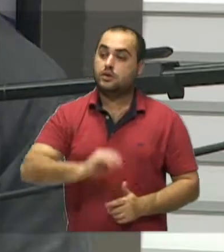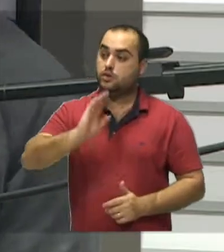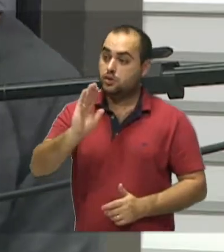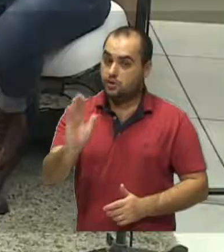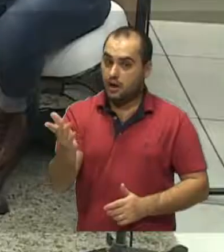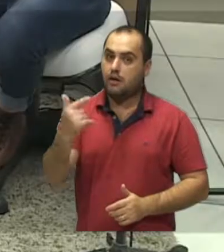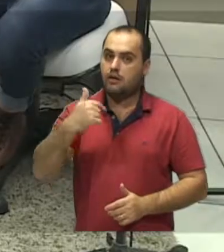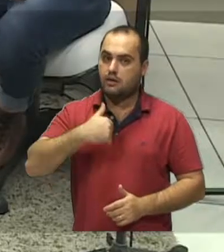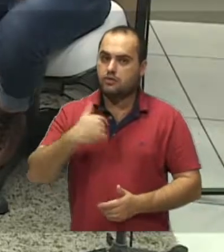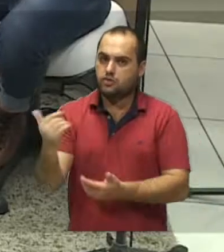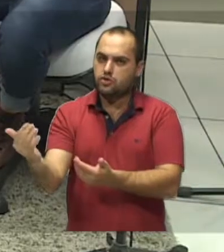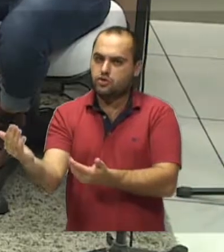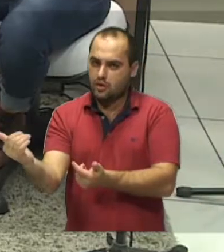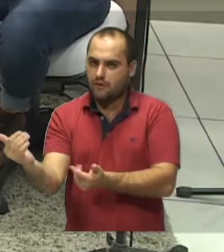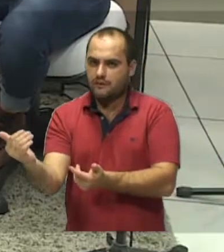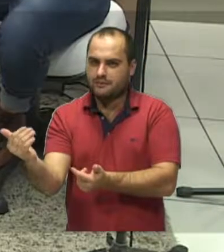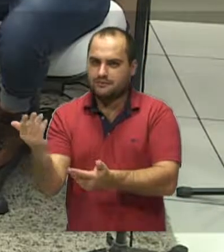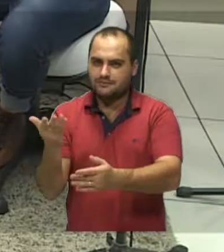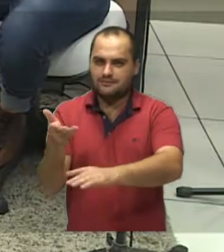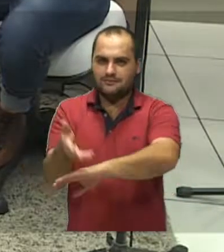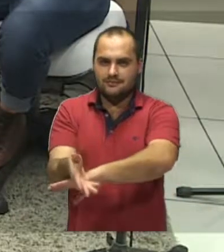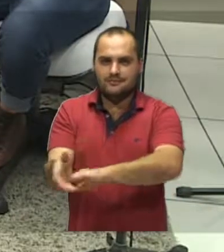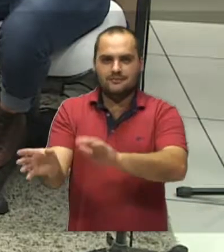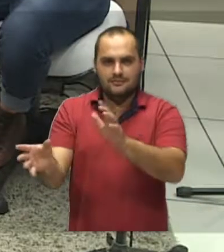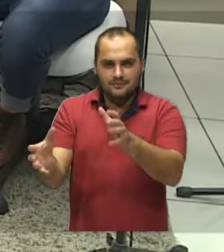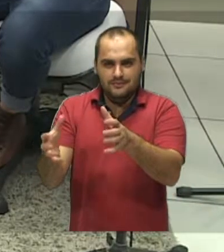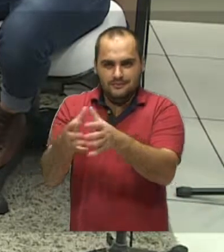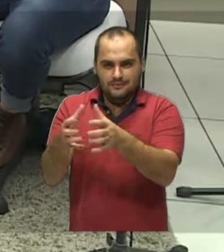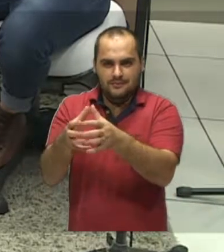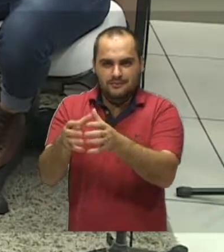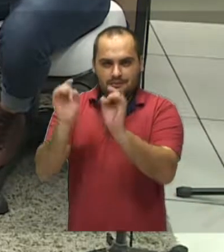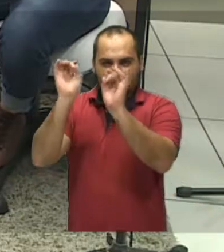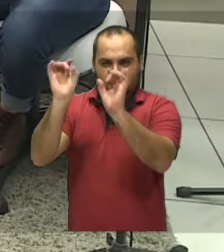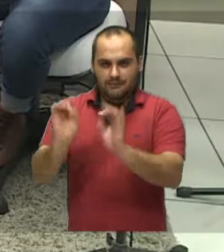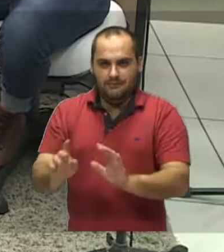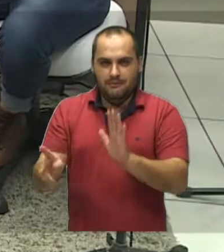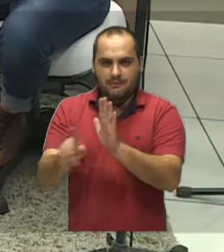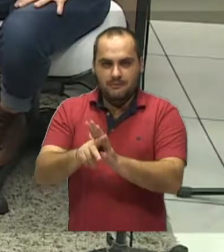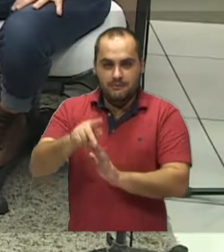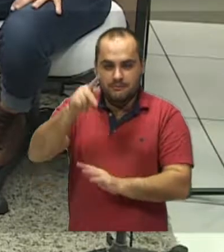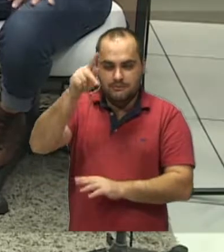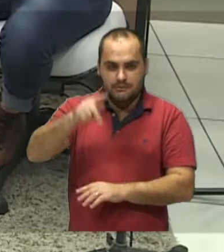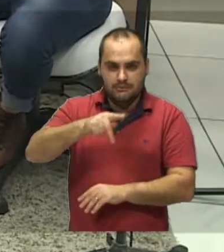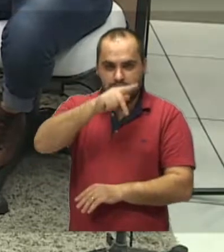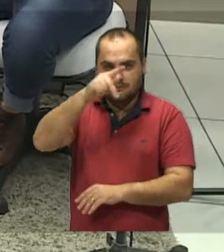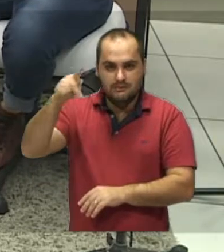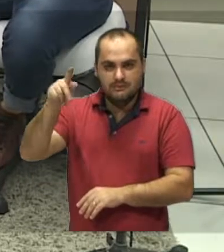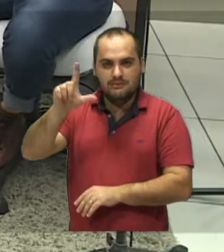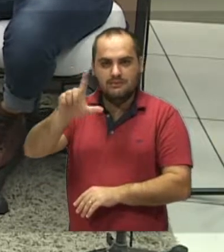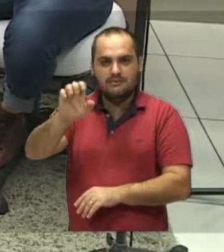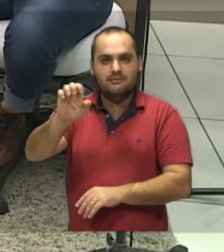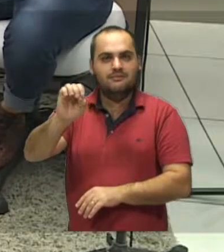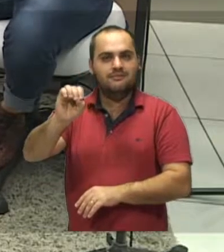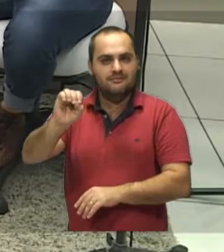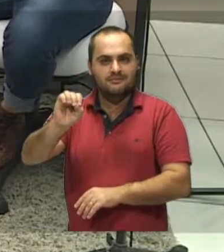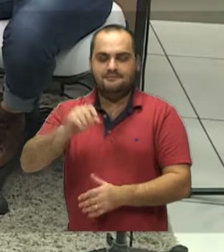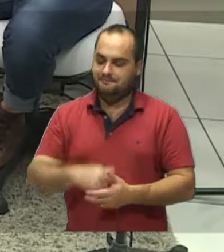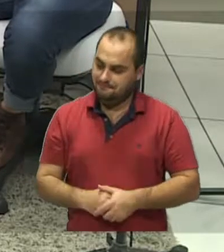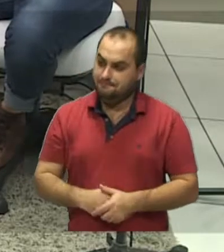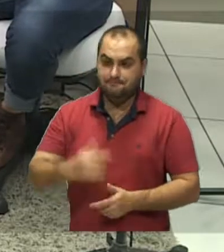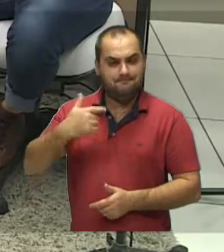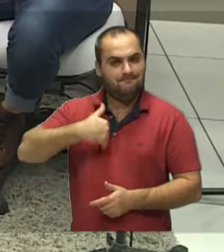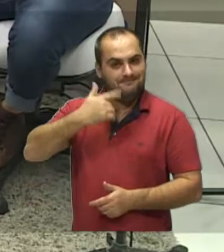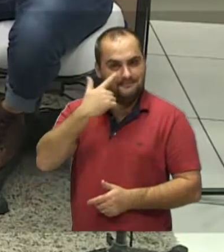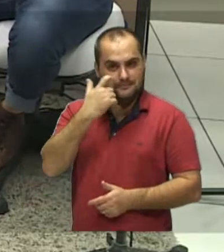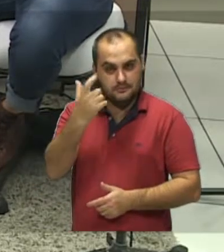de jovens que tinha na cidade, o Grupo Davi, comandado na época pelo Padre Léo. E aí eu comecei a me interessar muito, assim. A gente